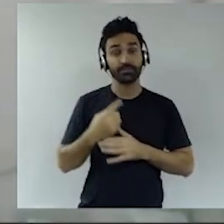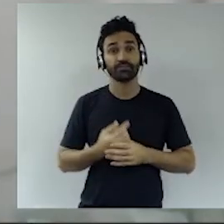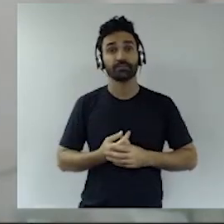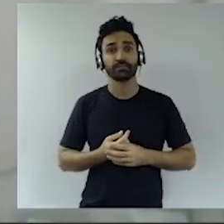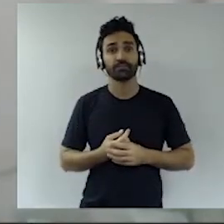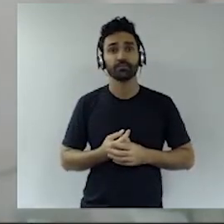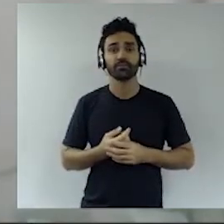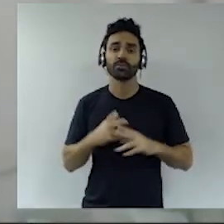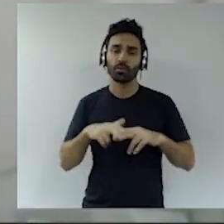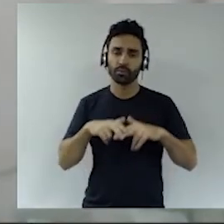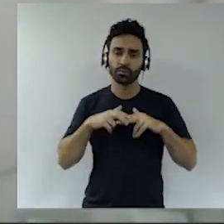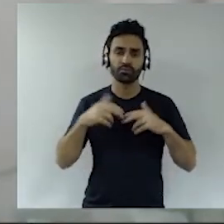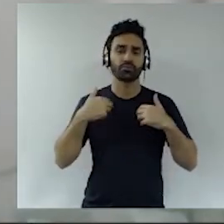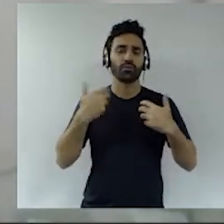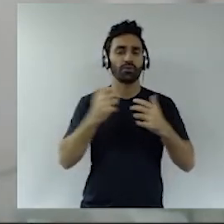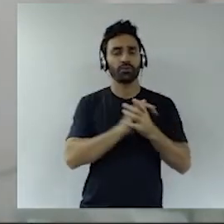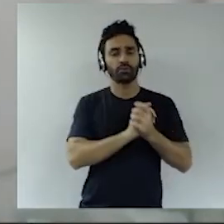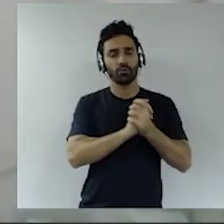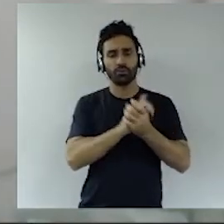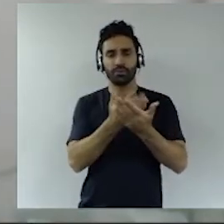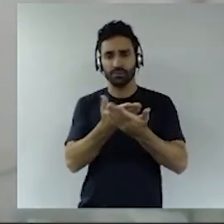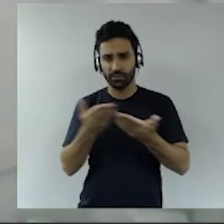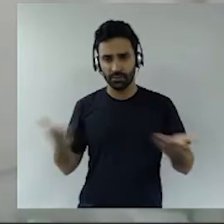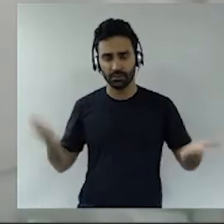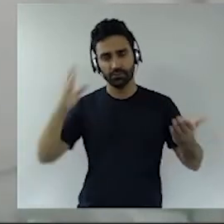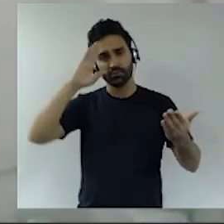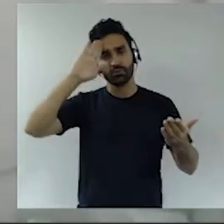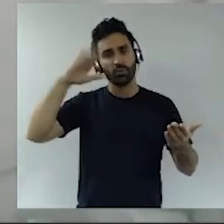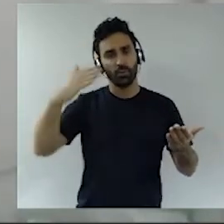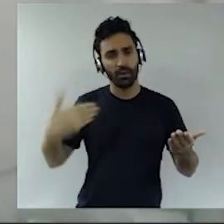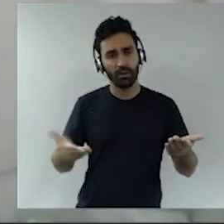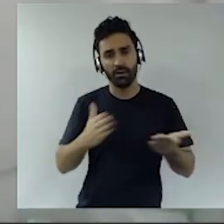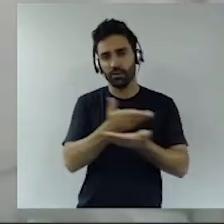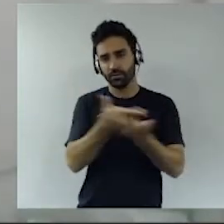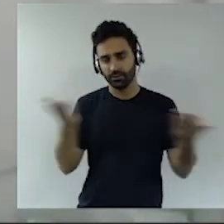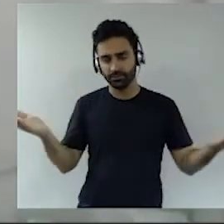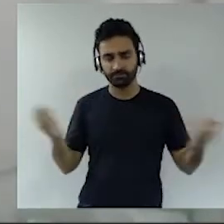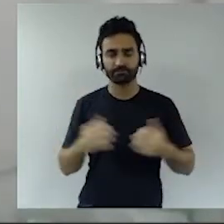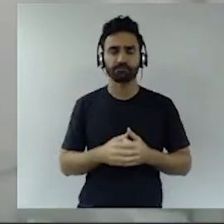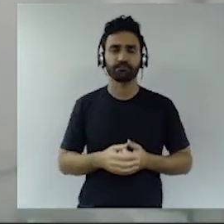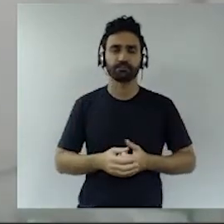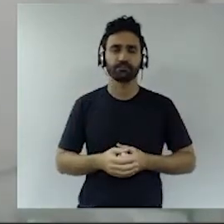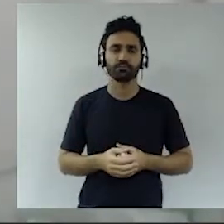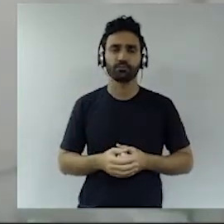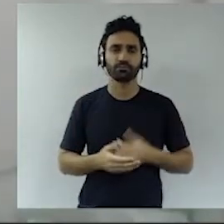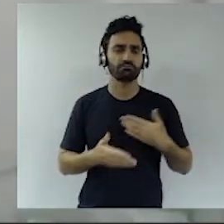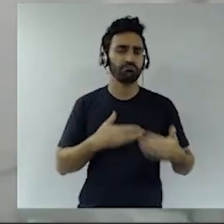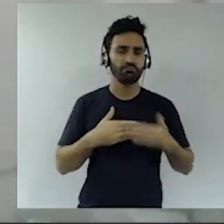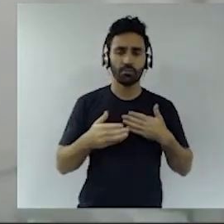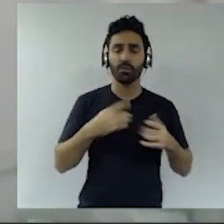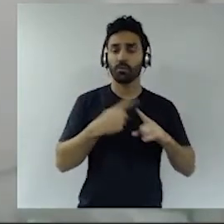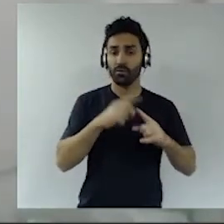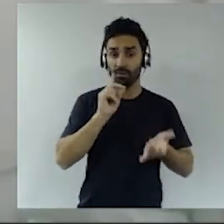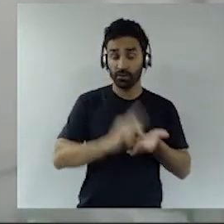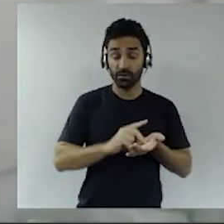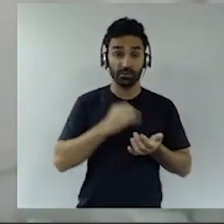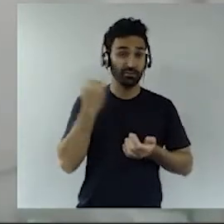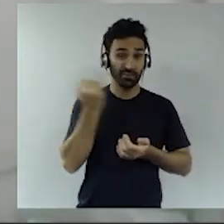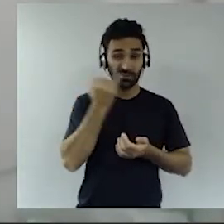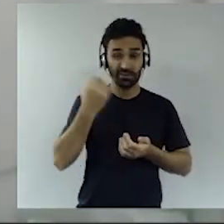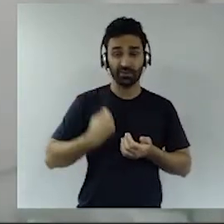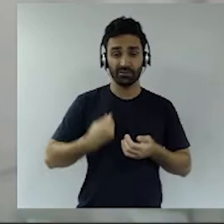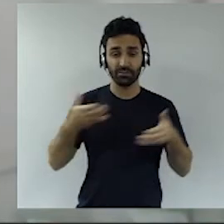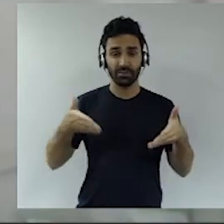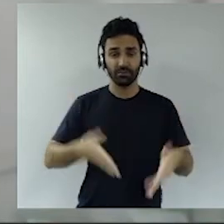eu dirijo todos os meus cumprimentos e as minhas homenagens, seja em função da relevante participação